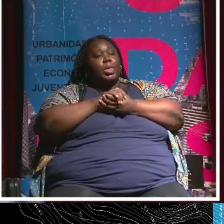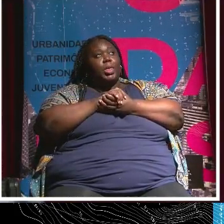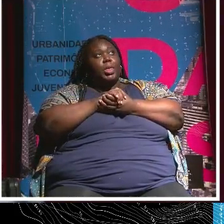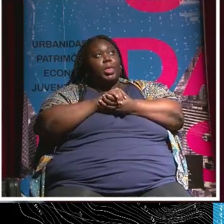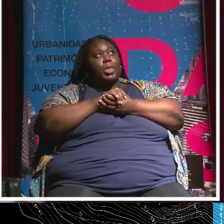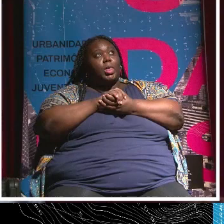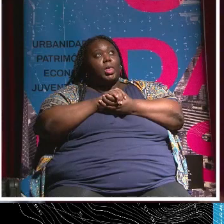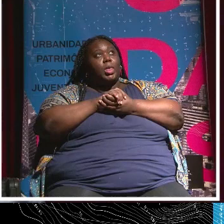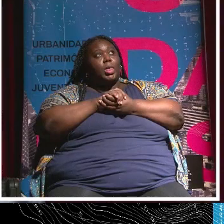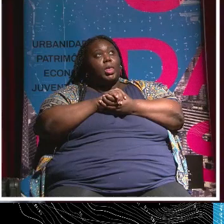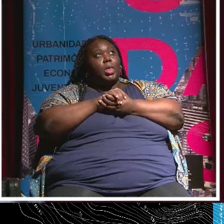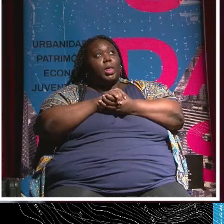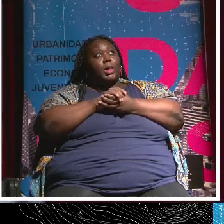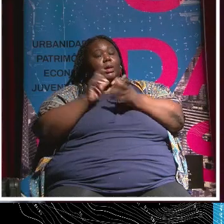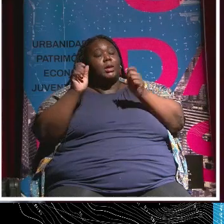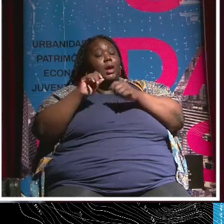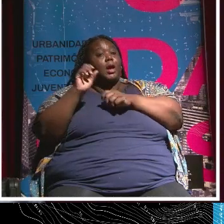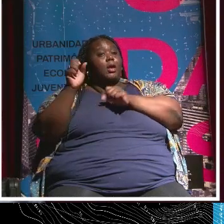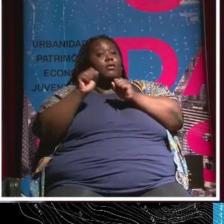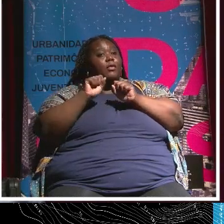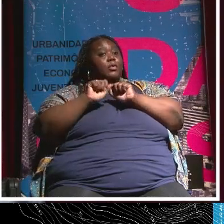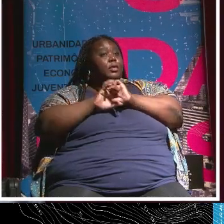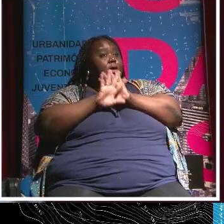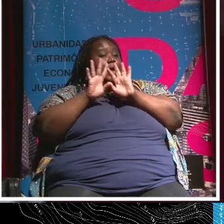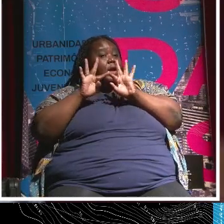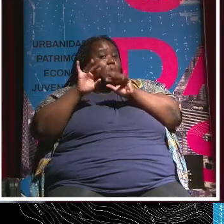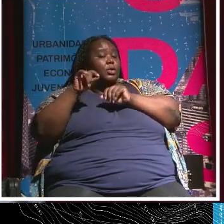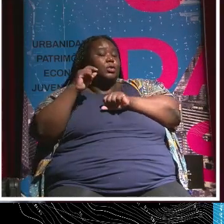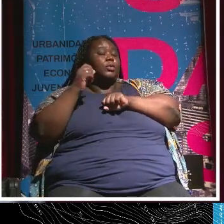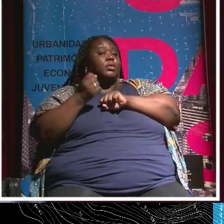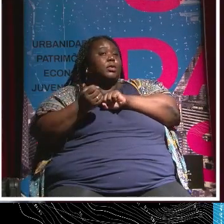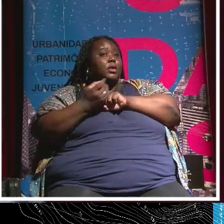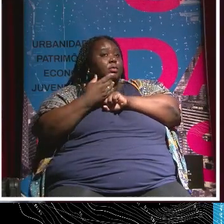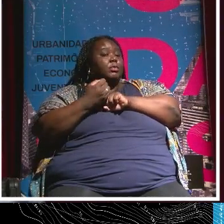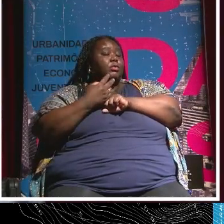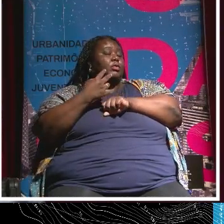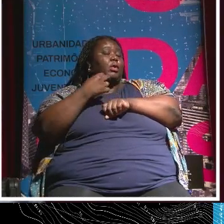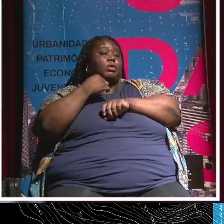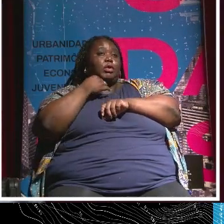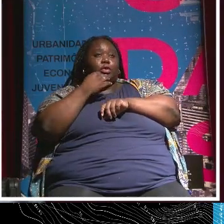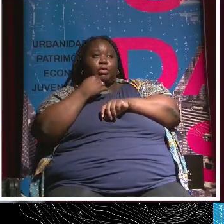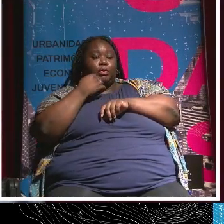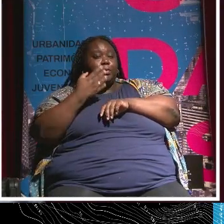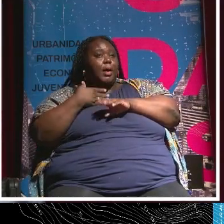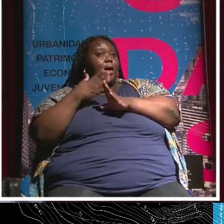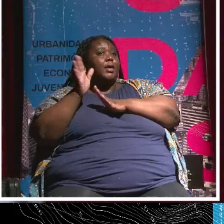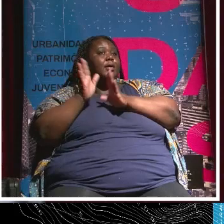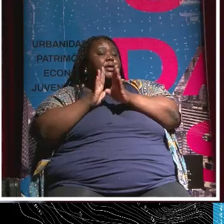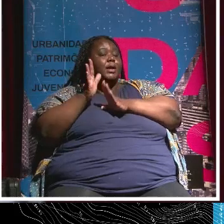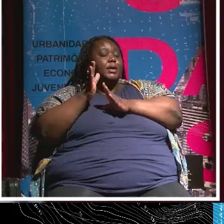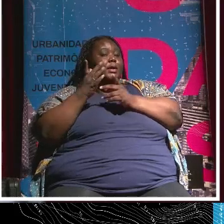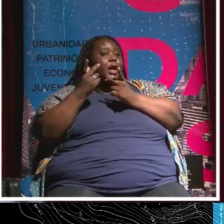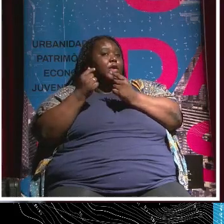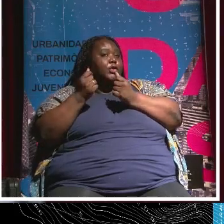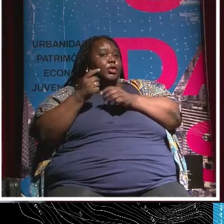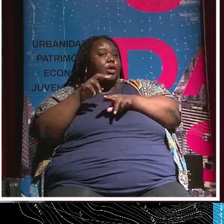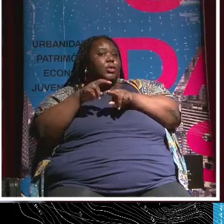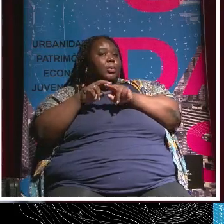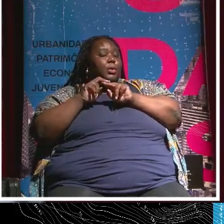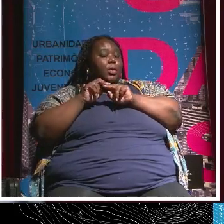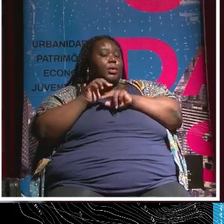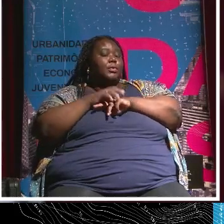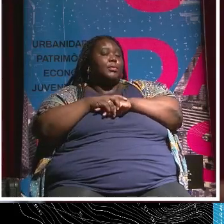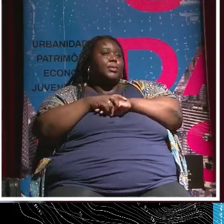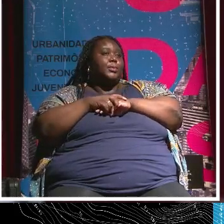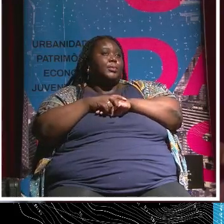fortalece, obviamente, todas as produções que não têm a possibilidade de acessar recursos a partir